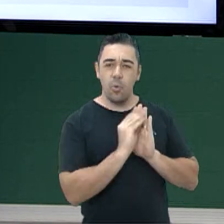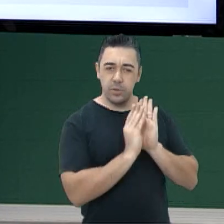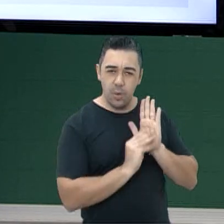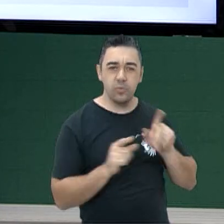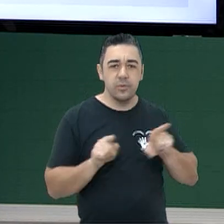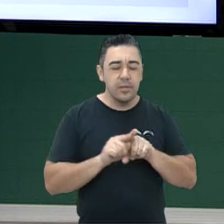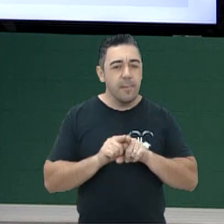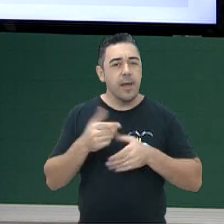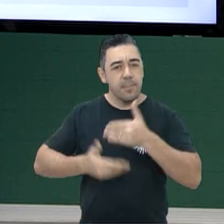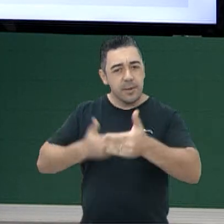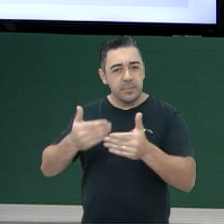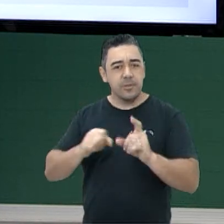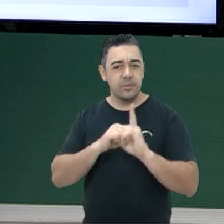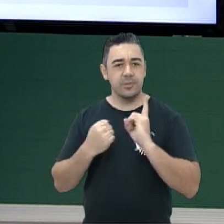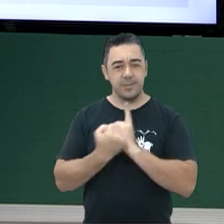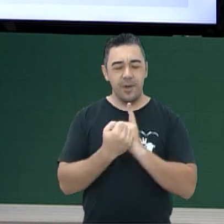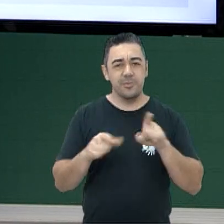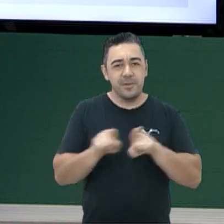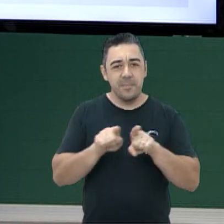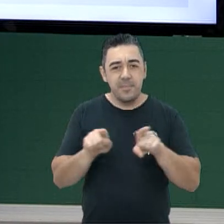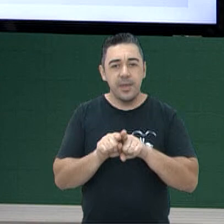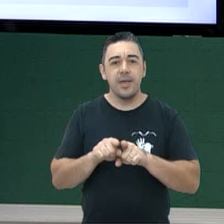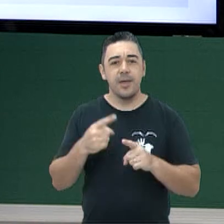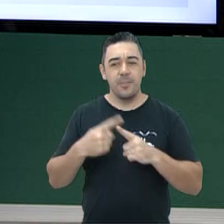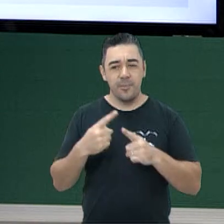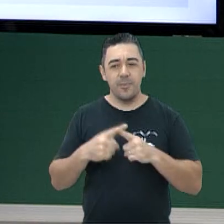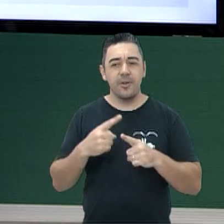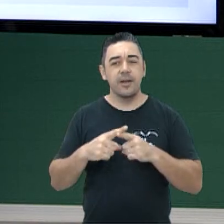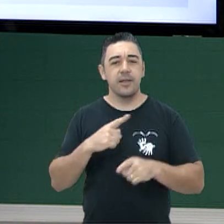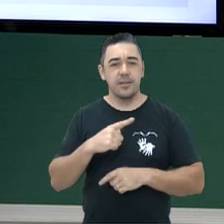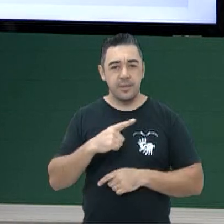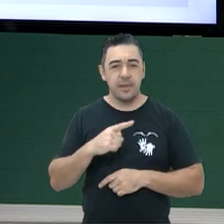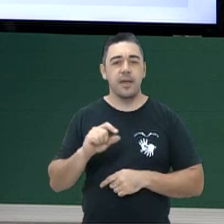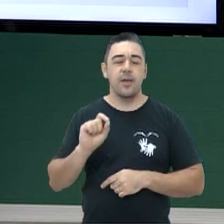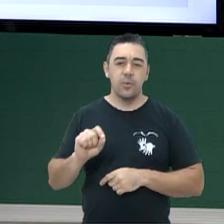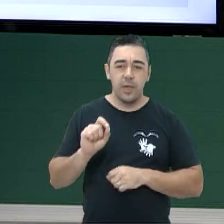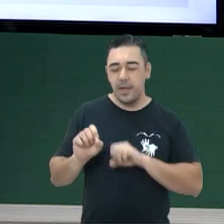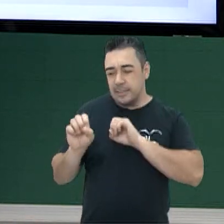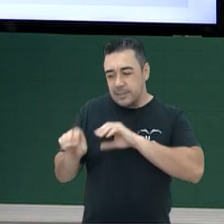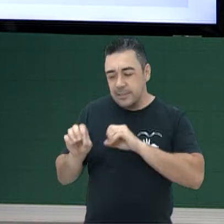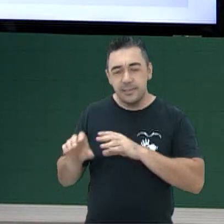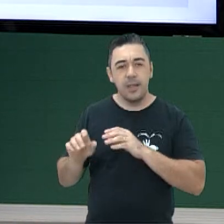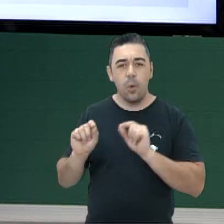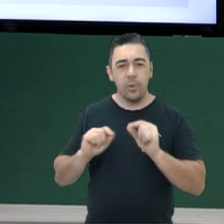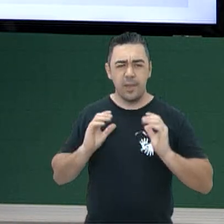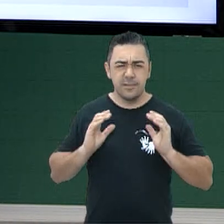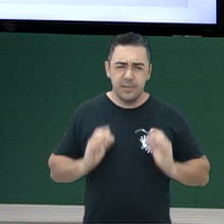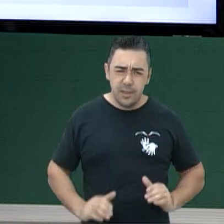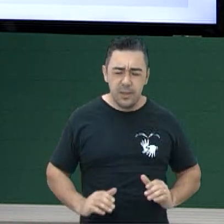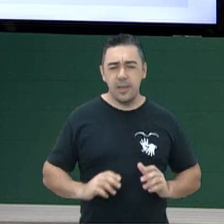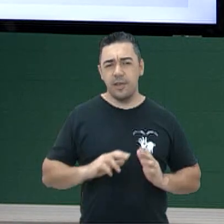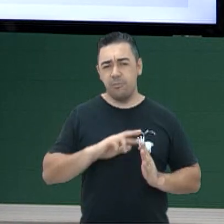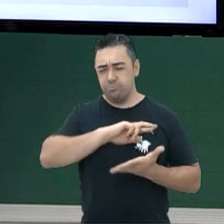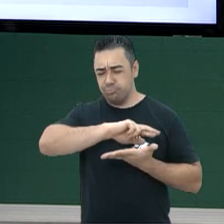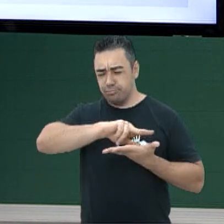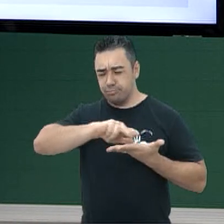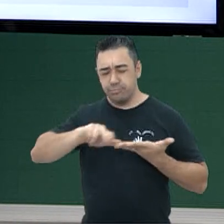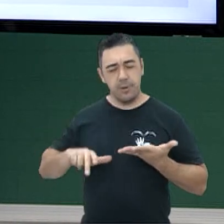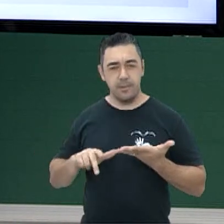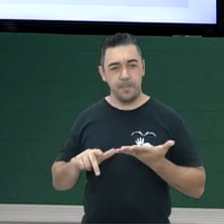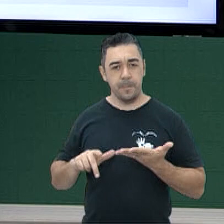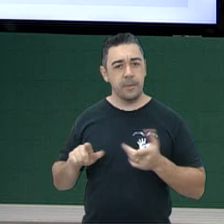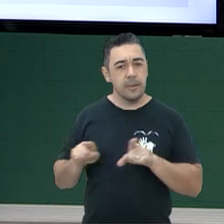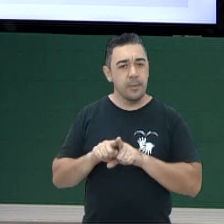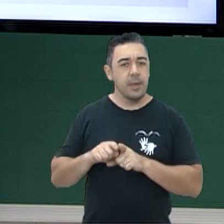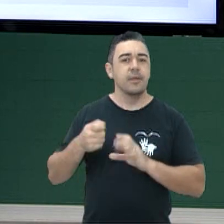ação social enquanto cidadão, porque também tem essa função, né? Ensinar um pouco de cidadania, nacionalismo e tudo mais. Então, elas têm